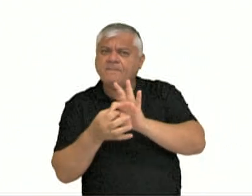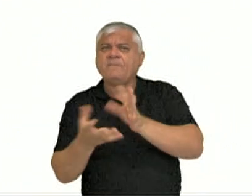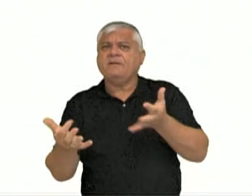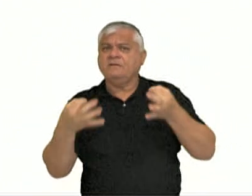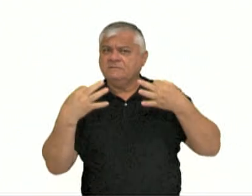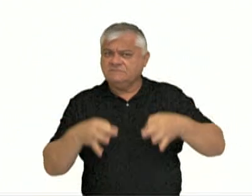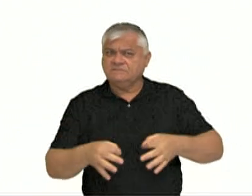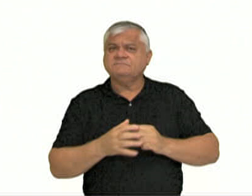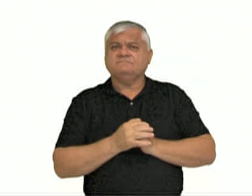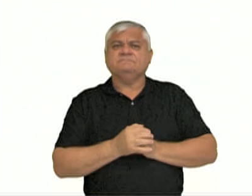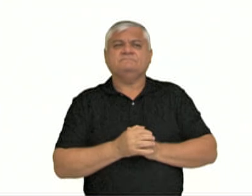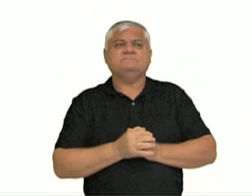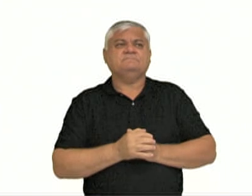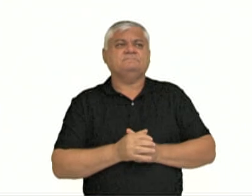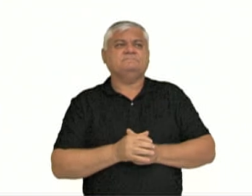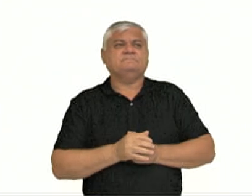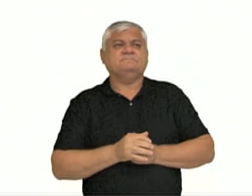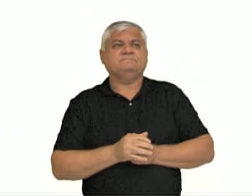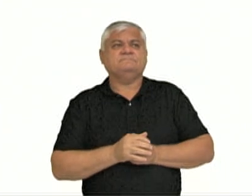resposta. Combinado?